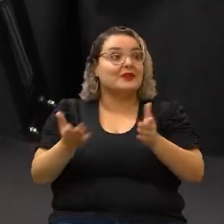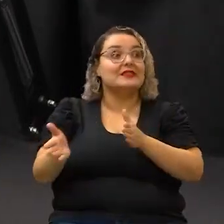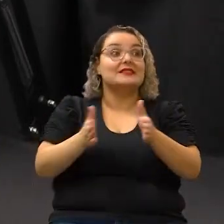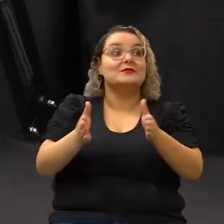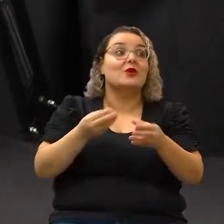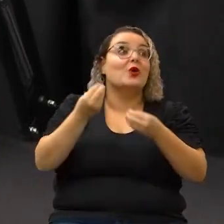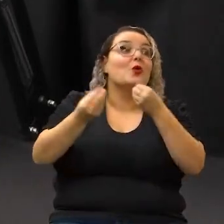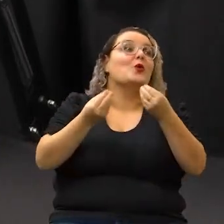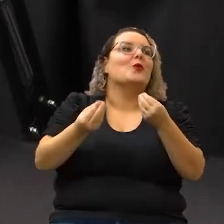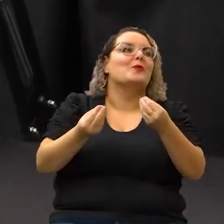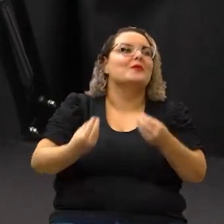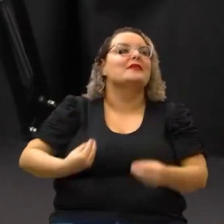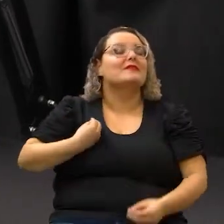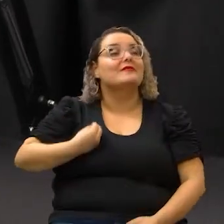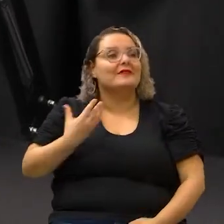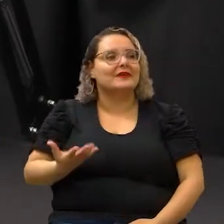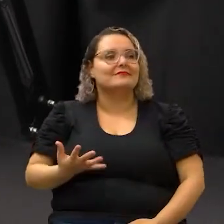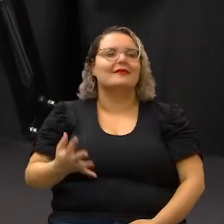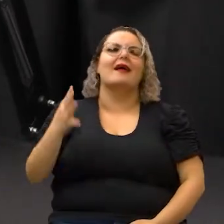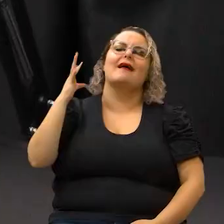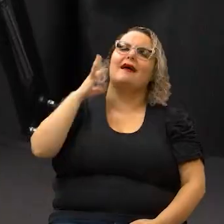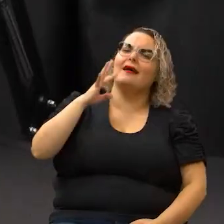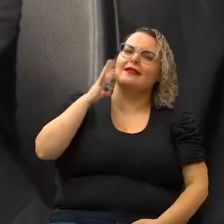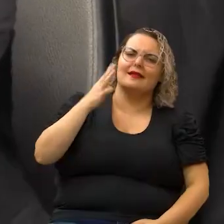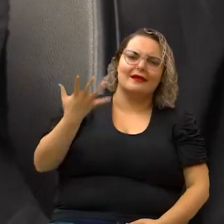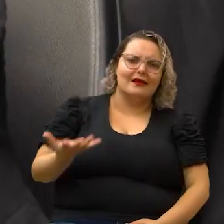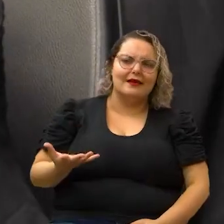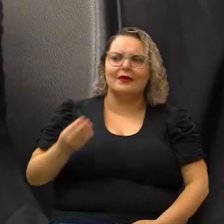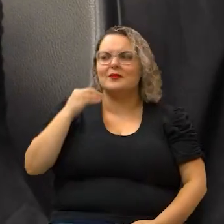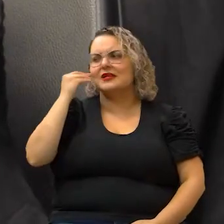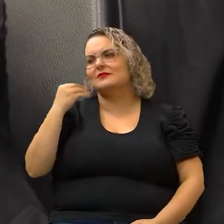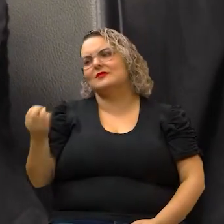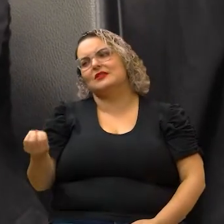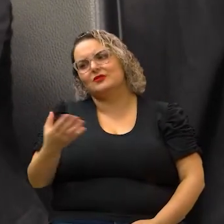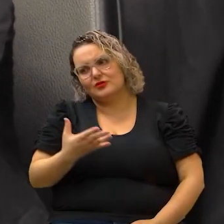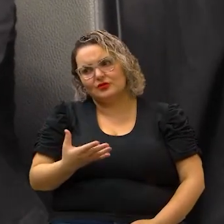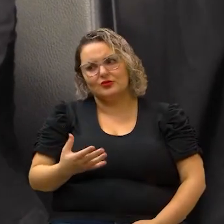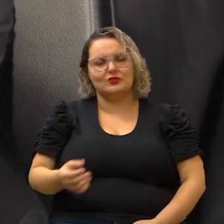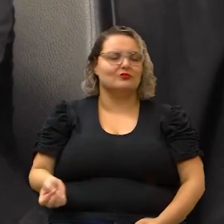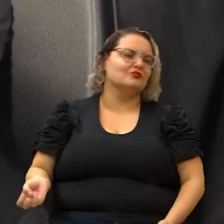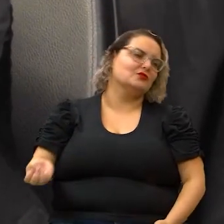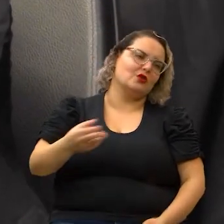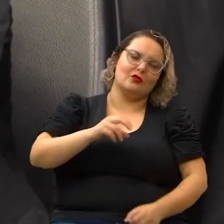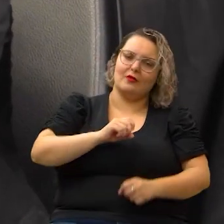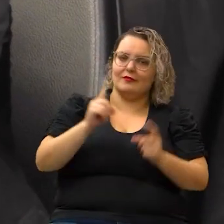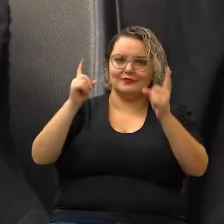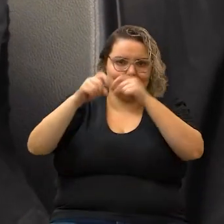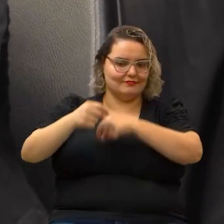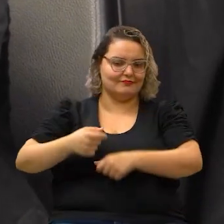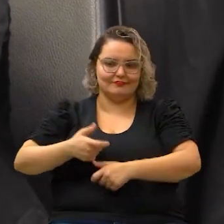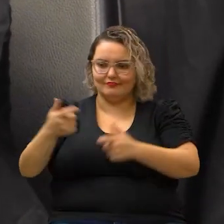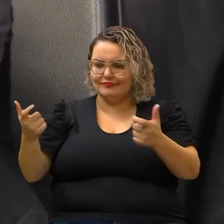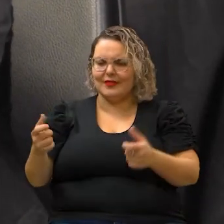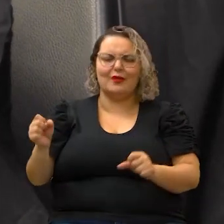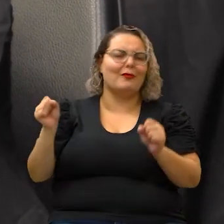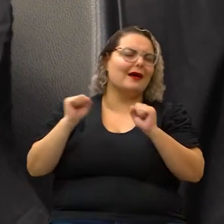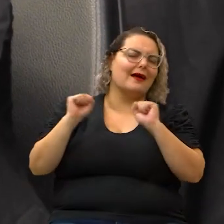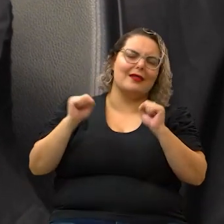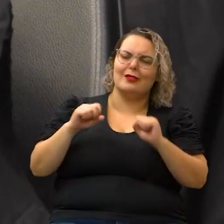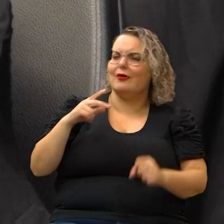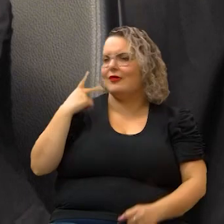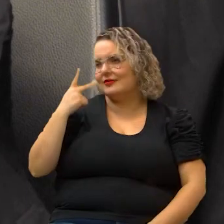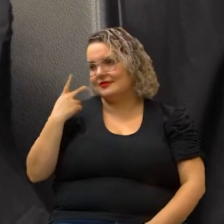desse momento, como que está sendo isso para o senhor? Muito bacana, é uma experiência nova, eu gosto de novos desafios, amo